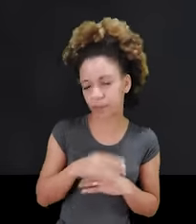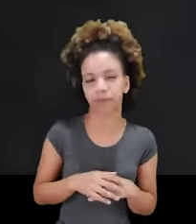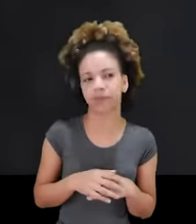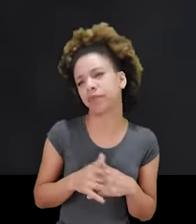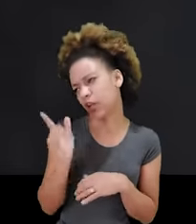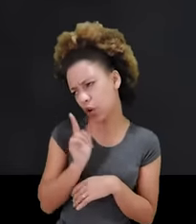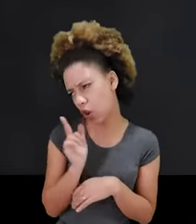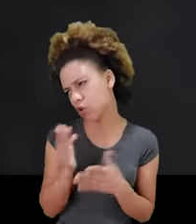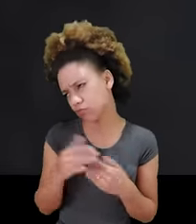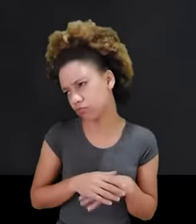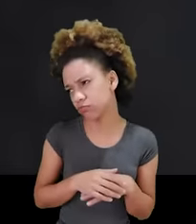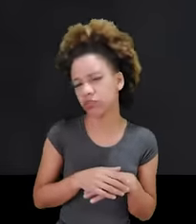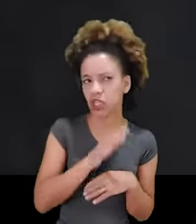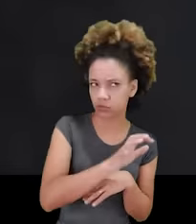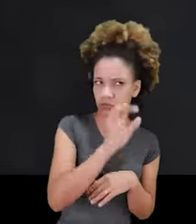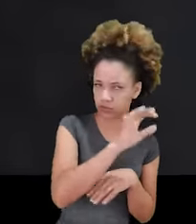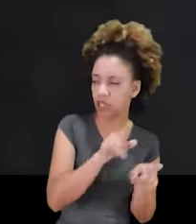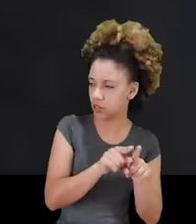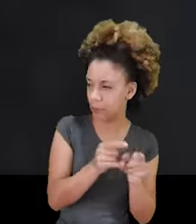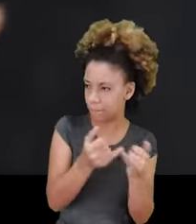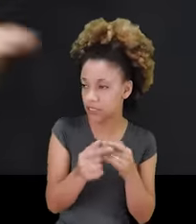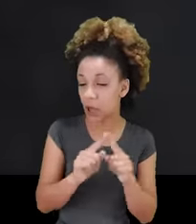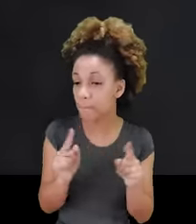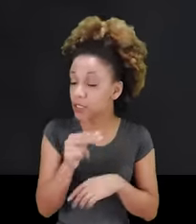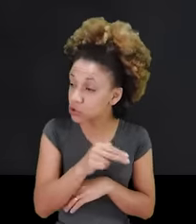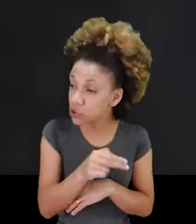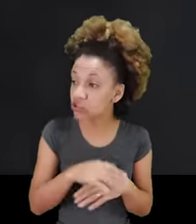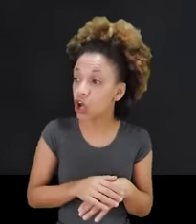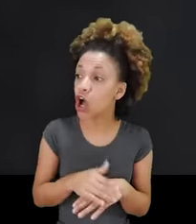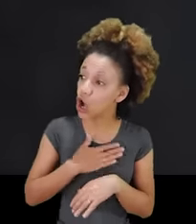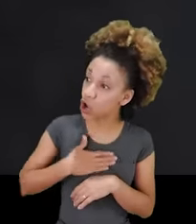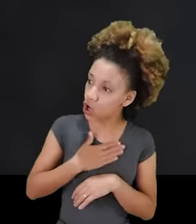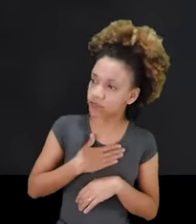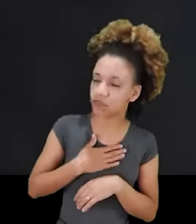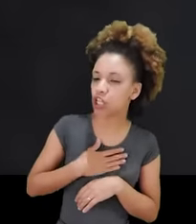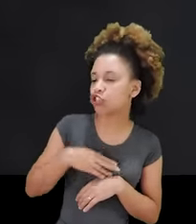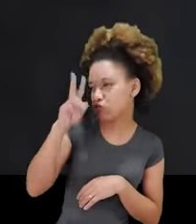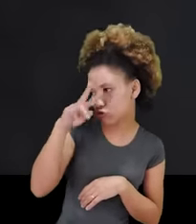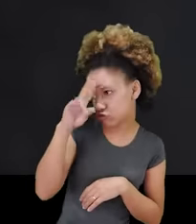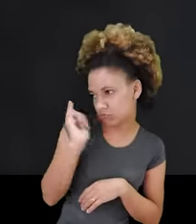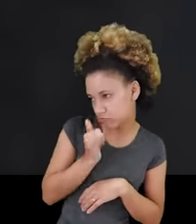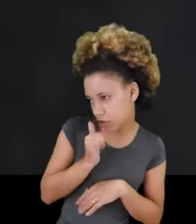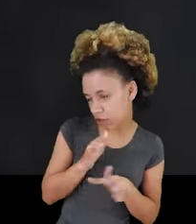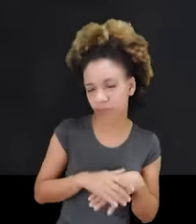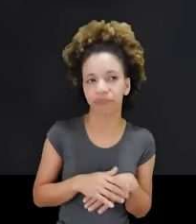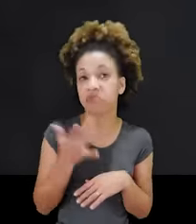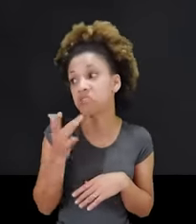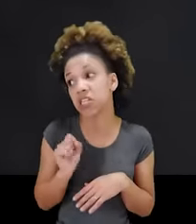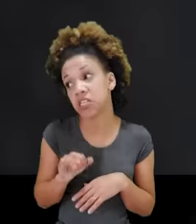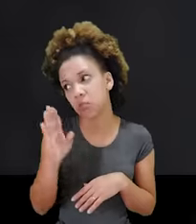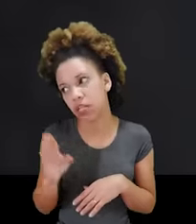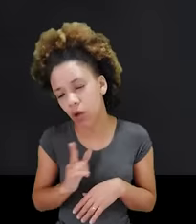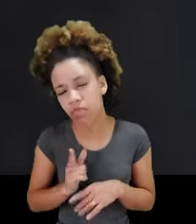Norte. Claro que noutras partes do país também haverá pessoas assim. Mas no Norte há pessoas mais que também gostam de contar histórias. Sim. É, portanto, nós temos uma coisa muito. Eu não sei se no Brasil isso